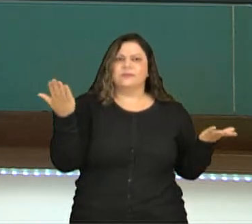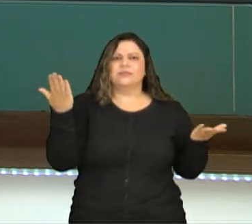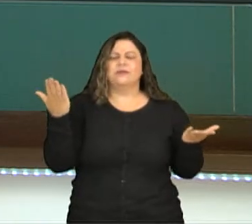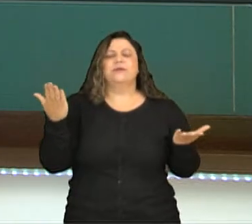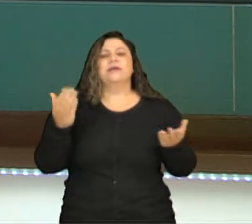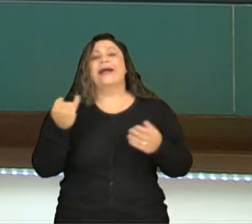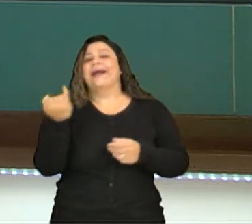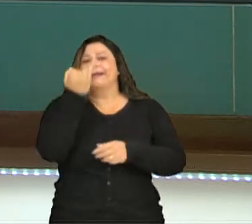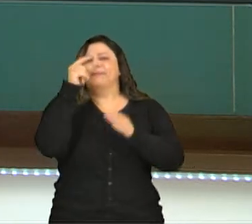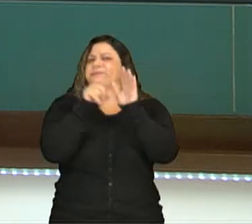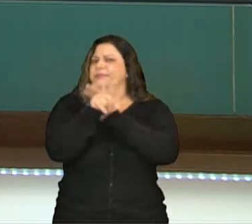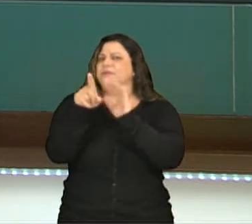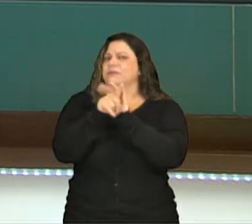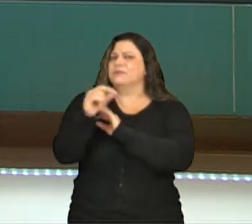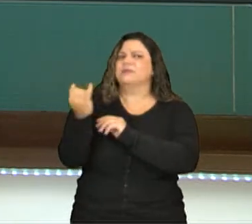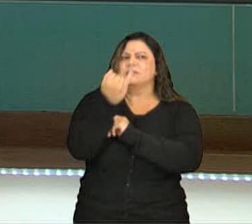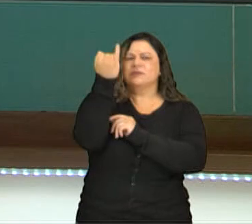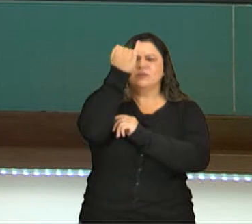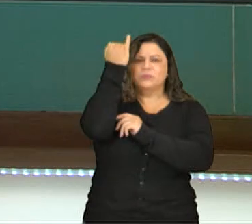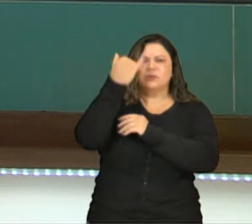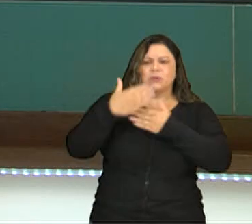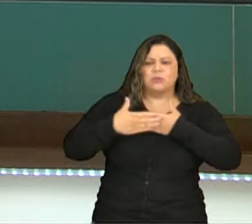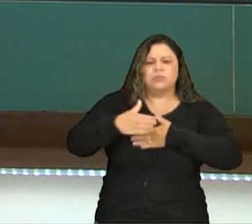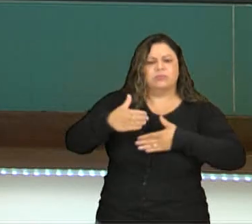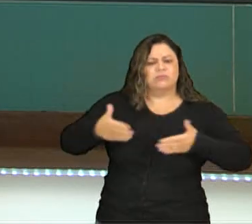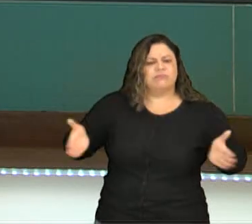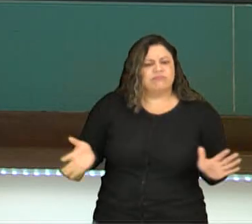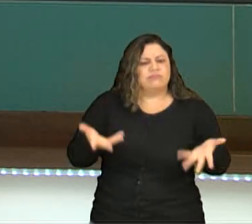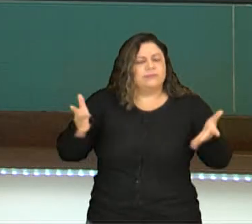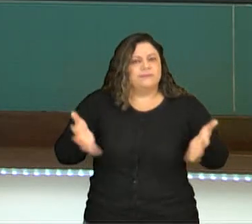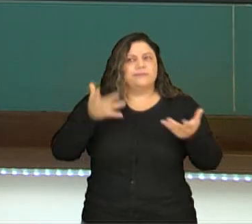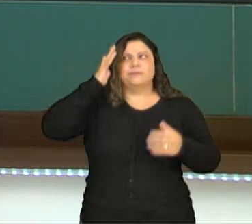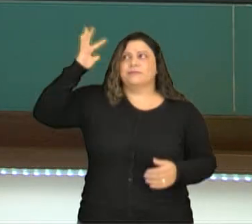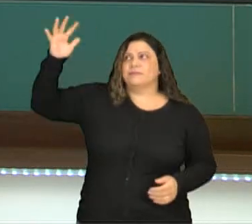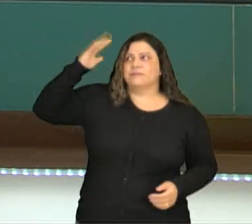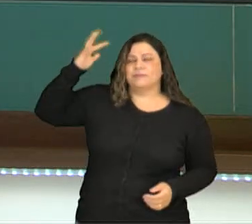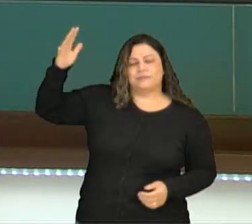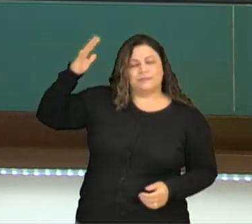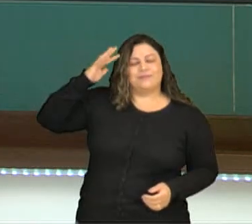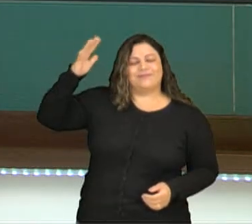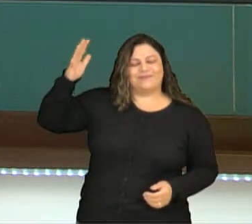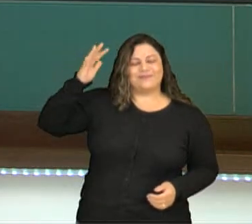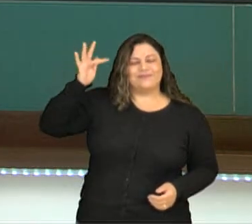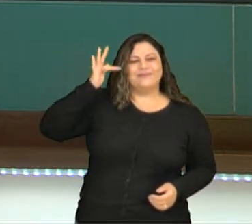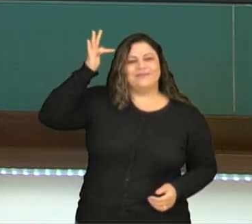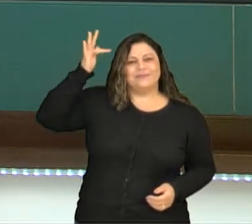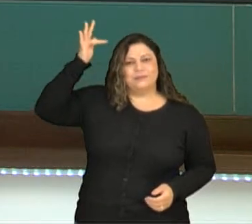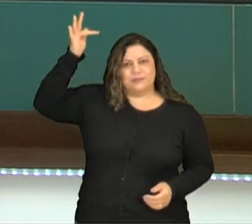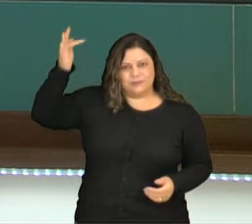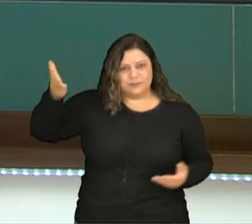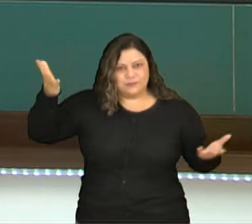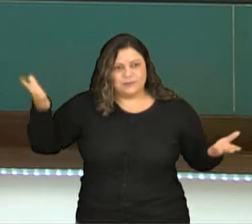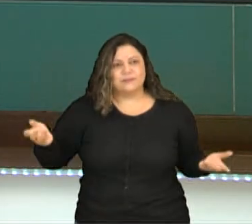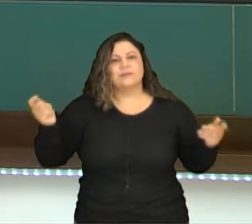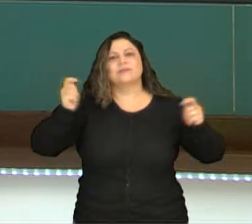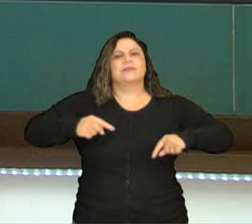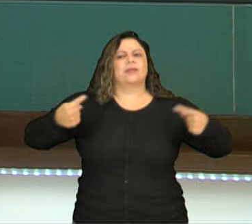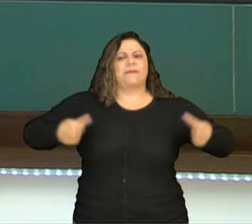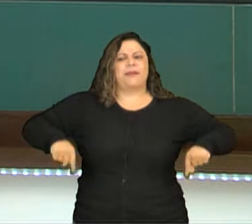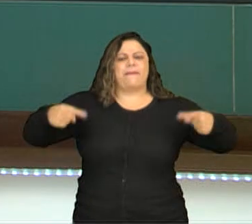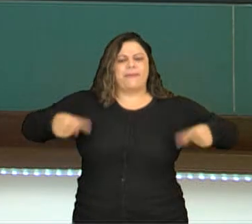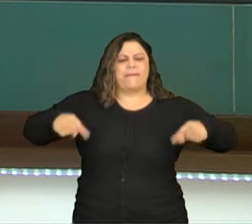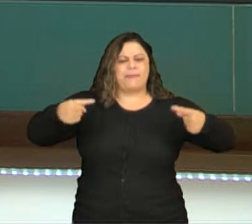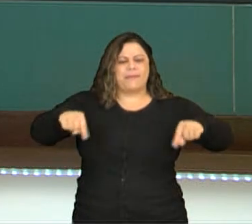são um grande motivador de reflexões filosóficas, que é a questão das controvérsias entre